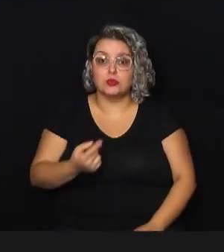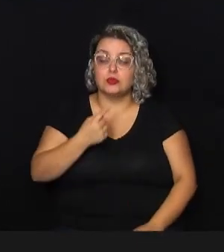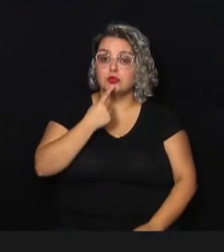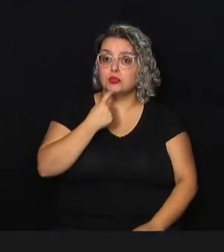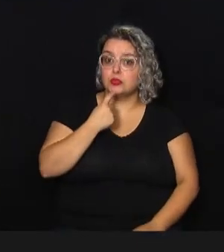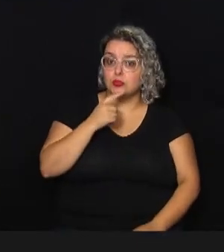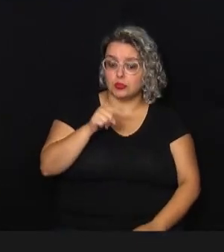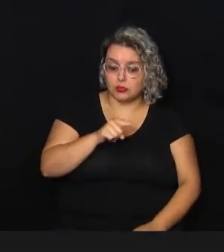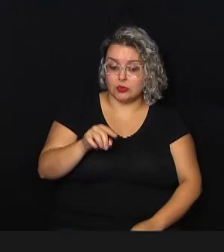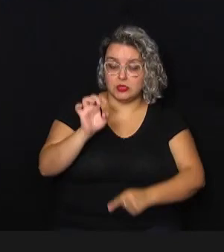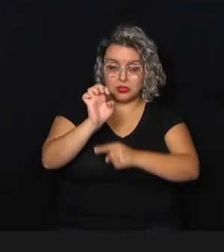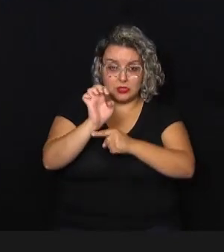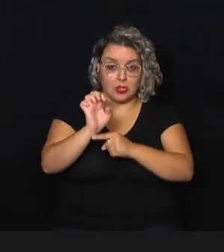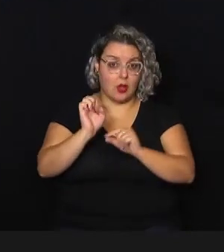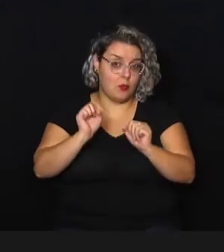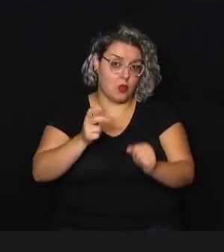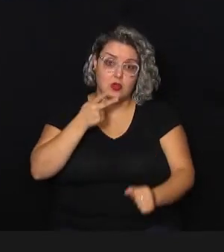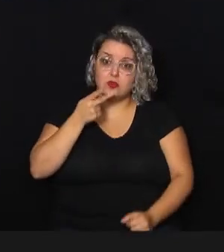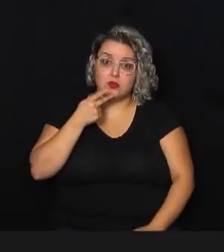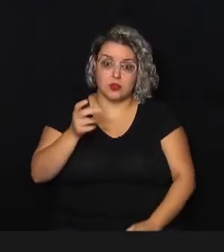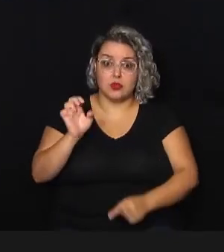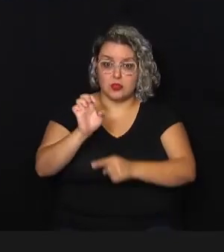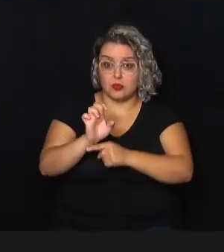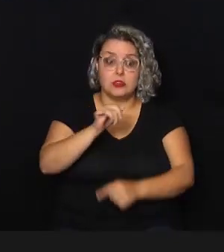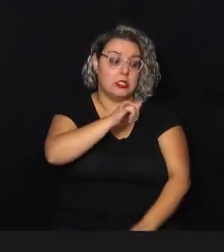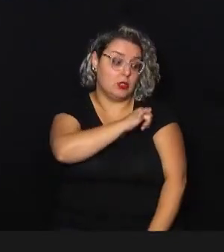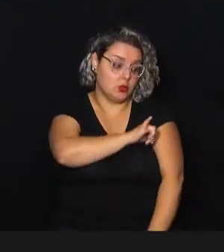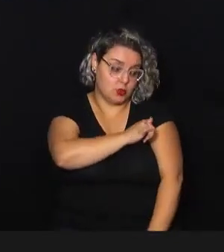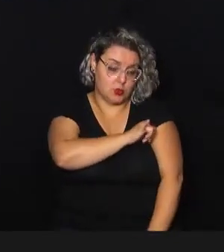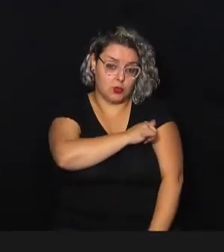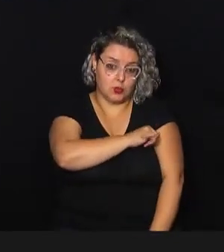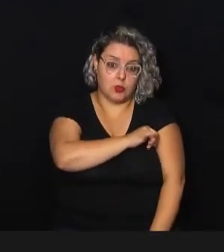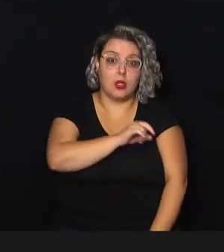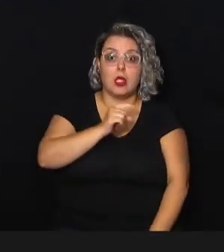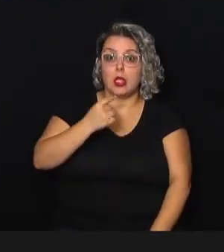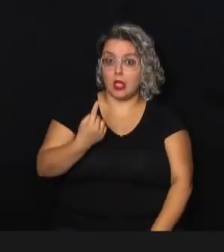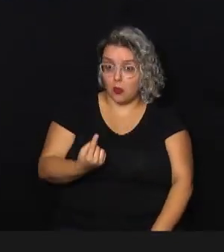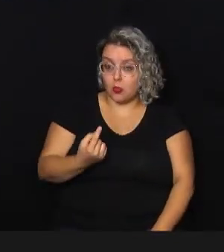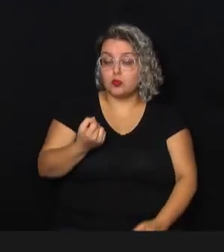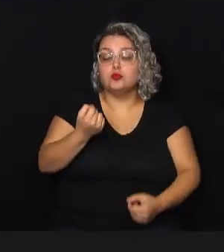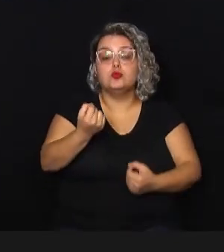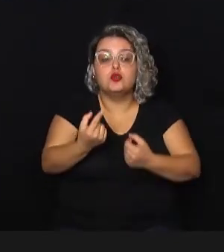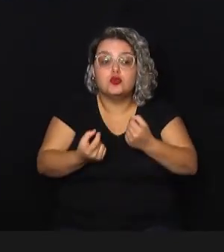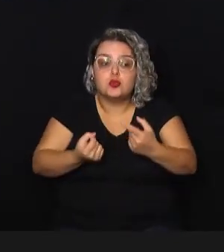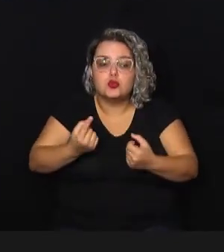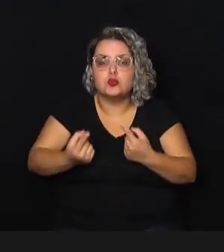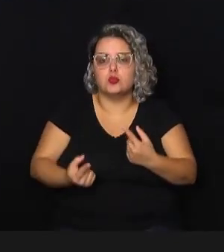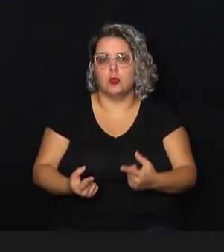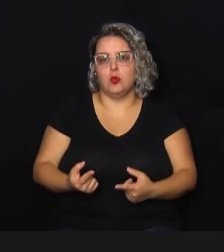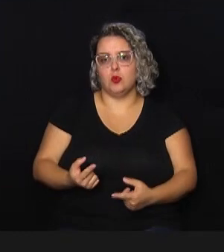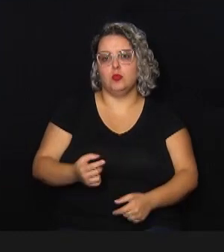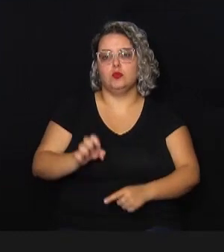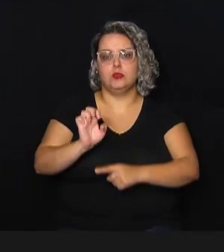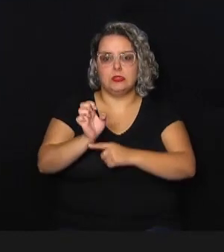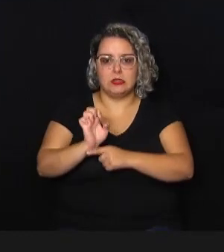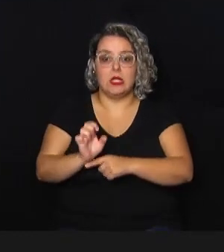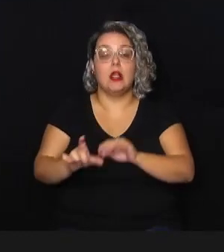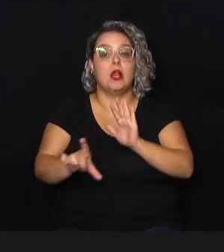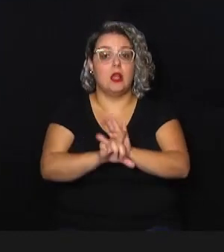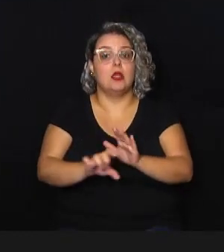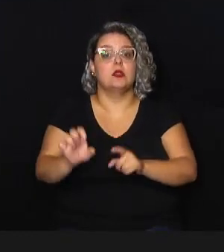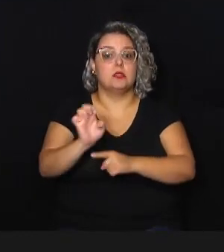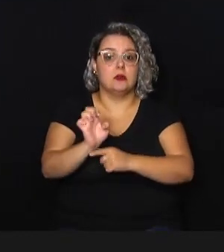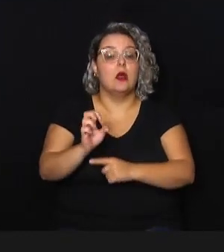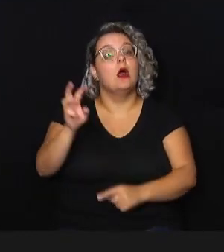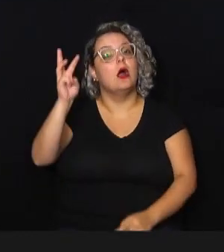âmbito estadual, a gente pode citar aqui o estado do Rio de Janeiro, que é um dos poucos estados que determinou, através de lei estadual, que a terça-feira